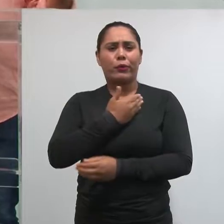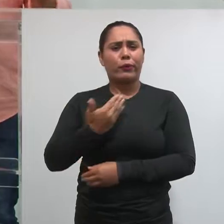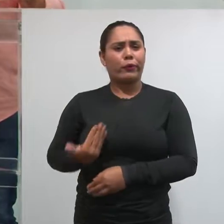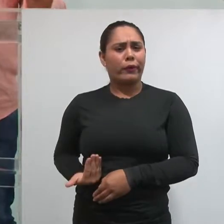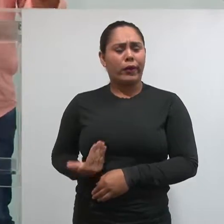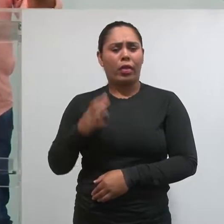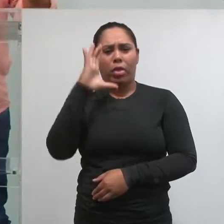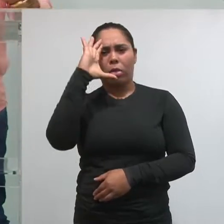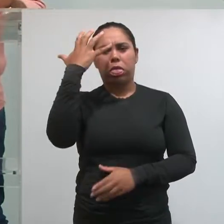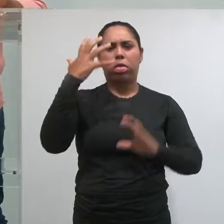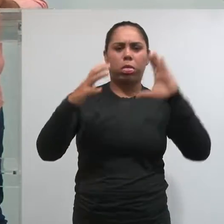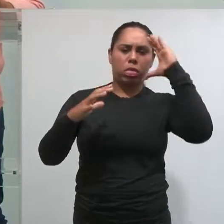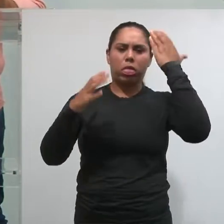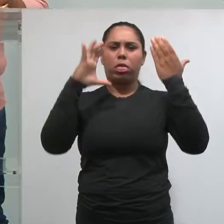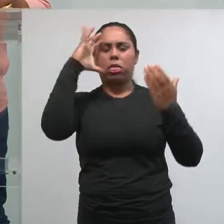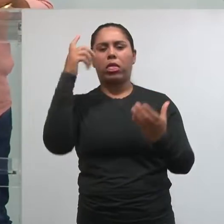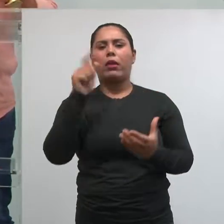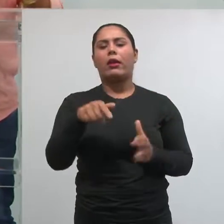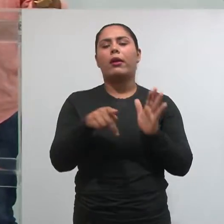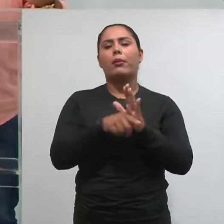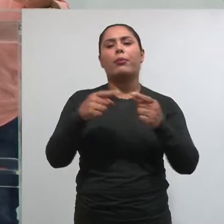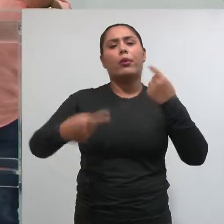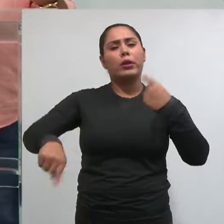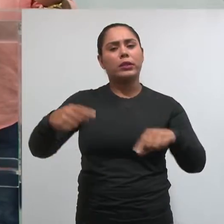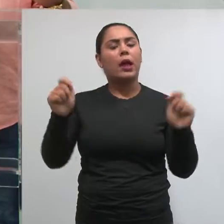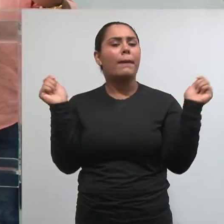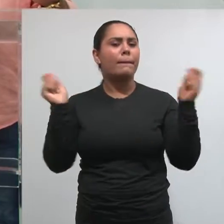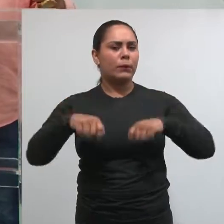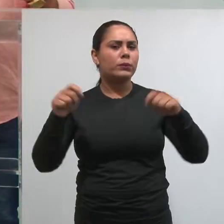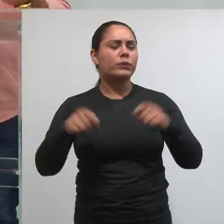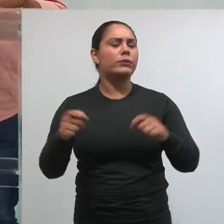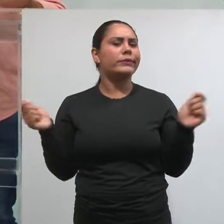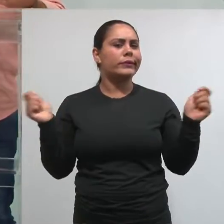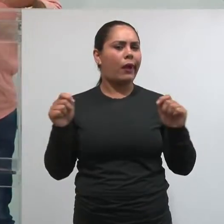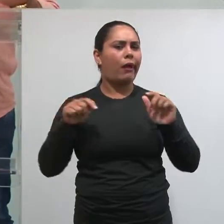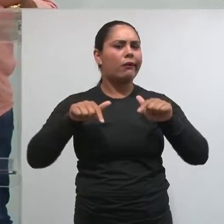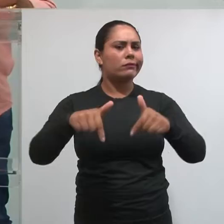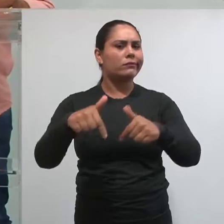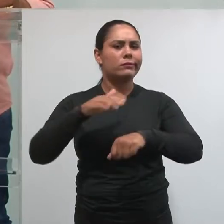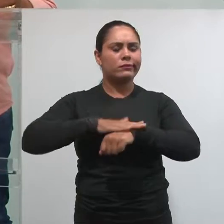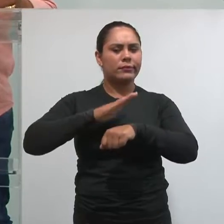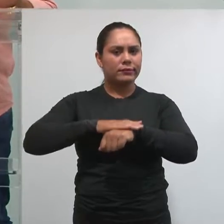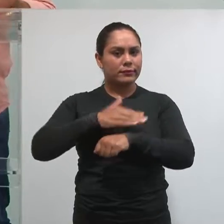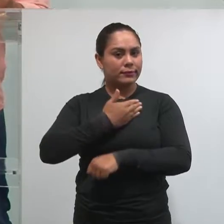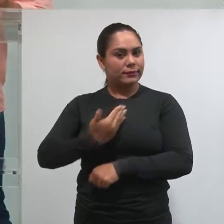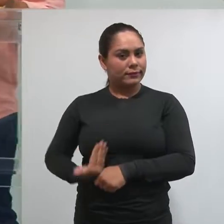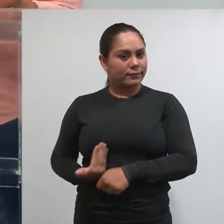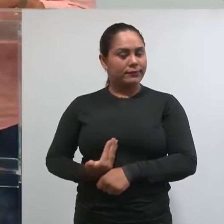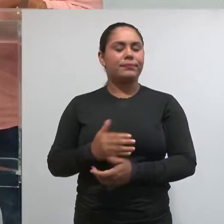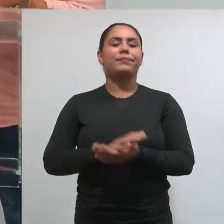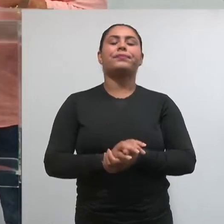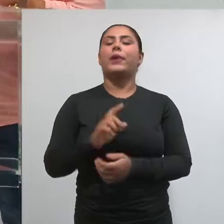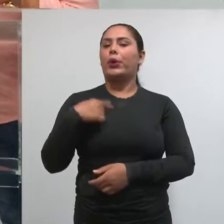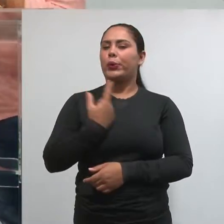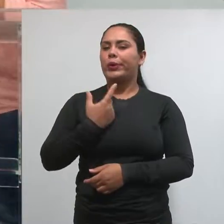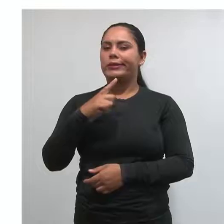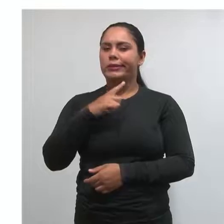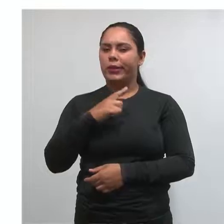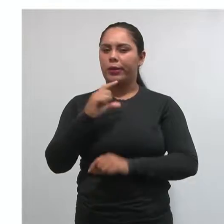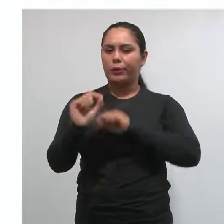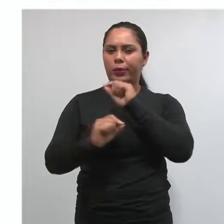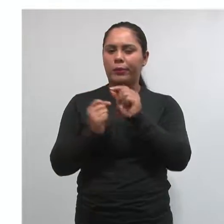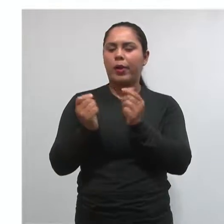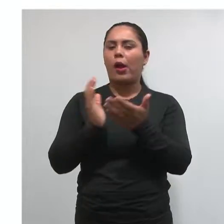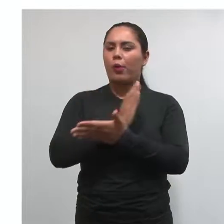problemas, né? Que tipos de políticas, então, são possíveis de serem executadas a partir da ação governamental? Nós temos aqui, então,